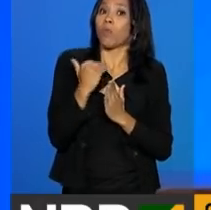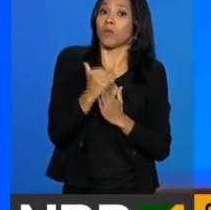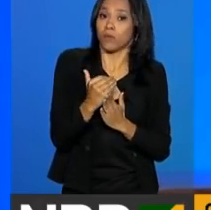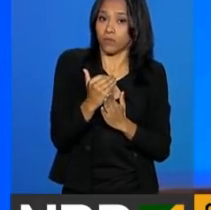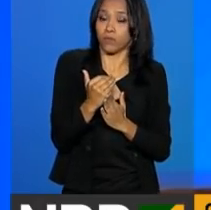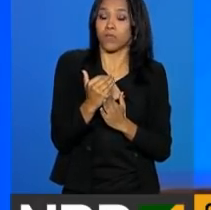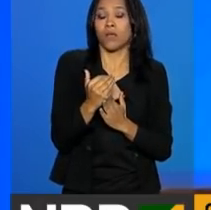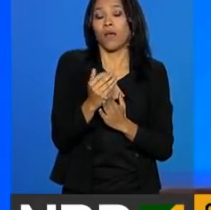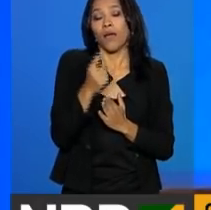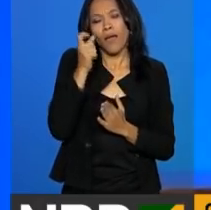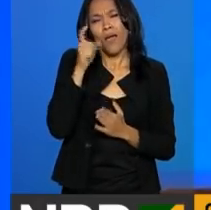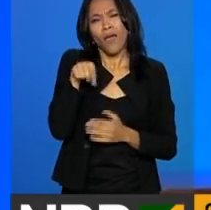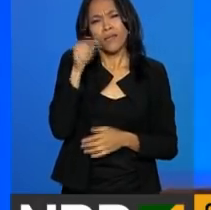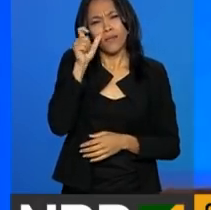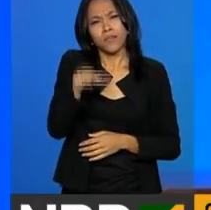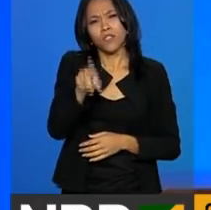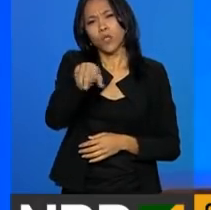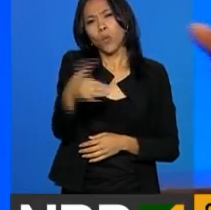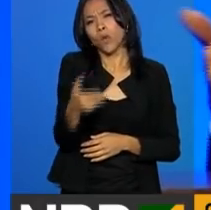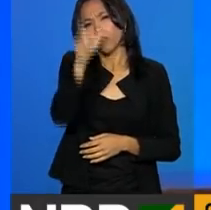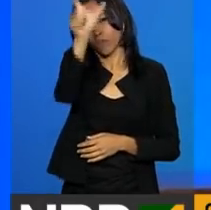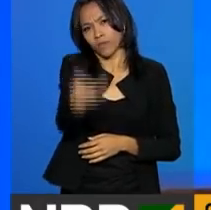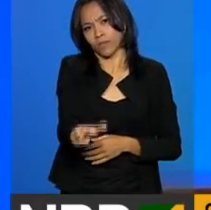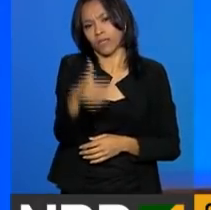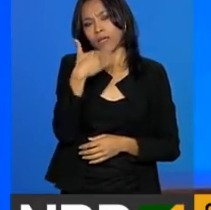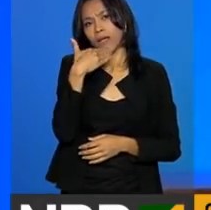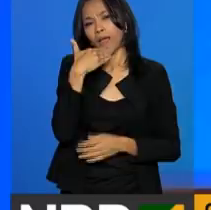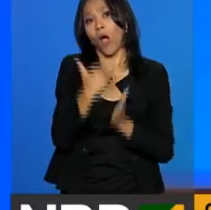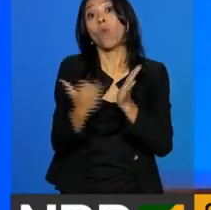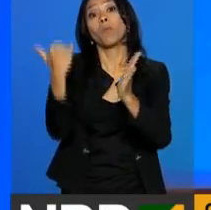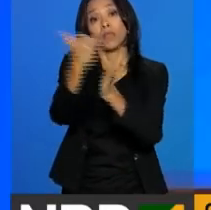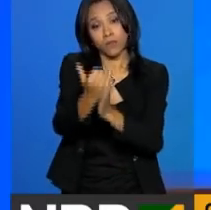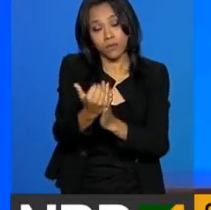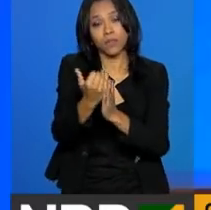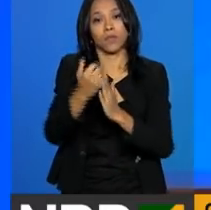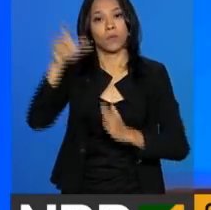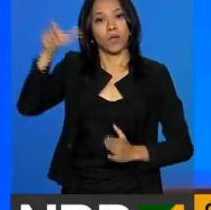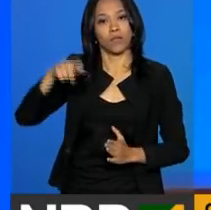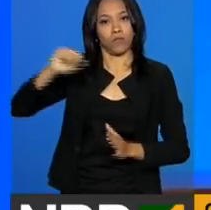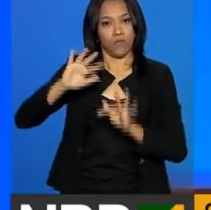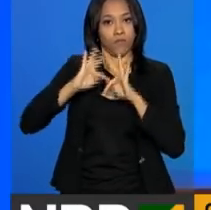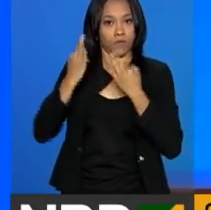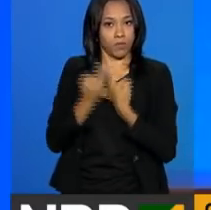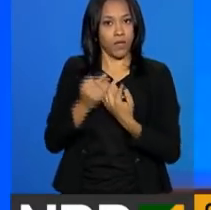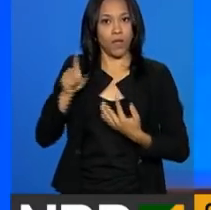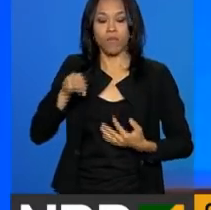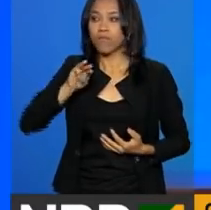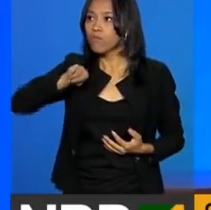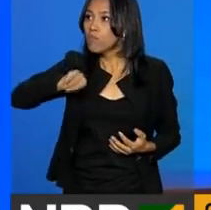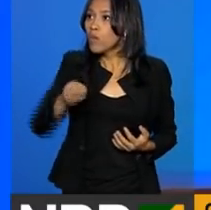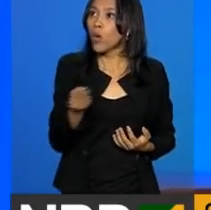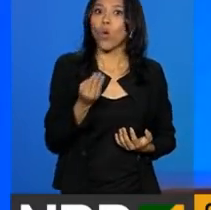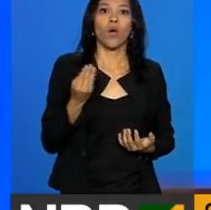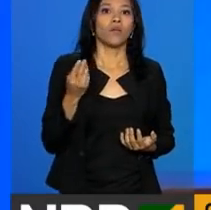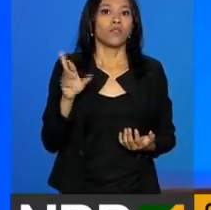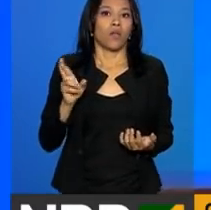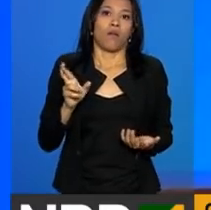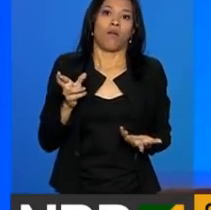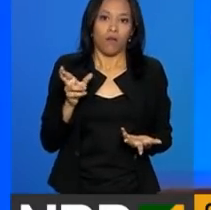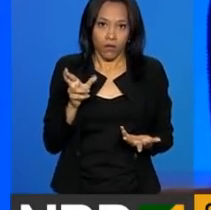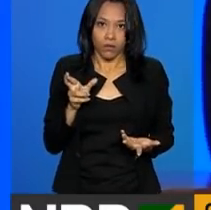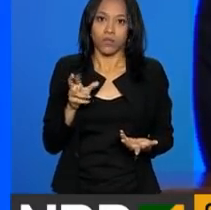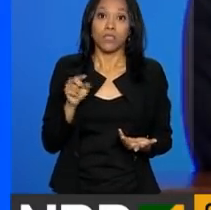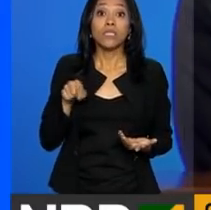interessante quando você quando você aumenta por mínimo que seja o bolsa família é isso são milhões de reais neste último momento